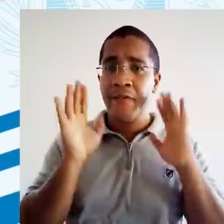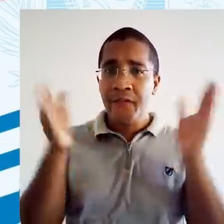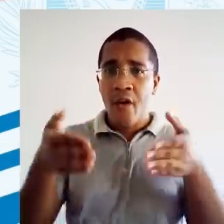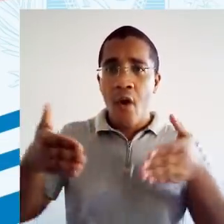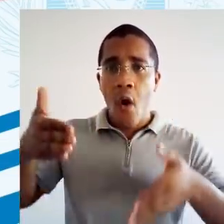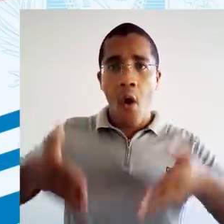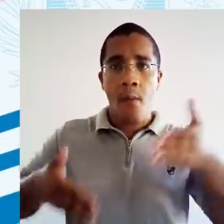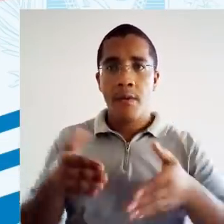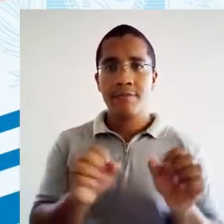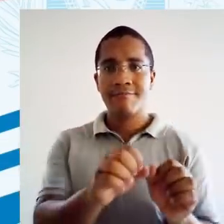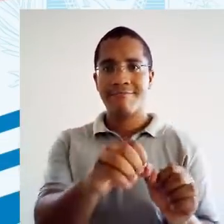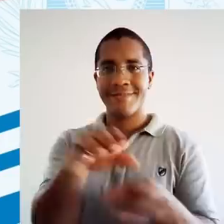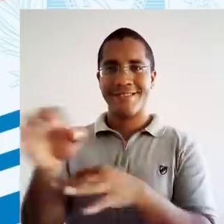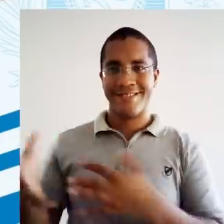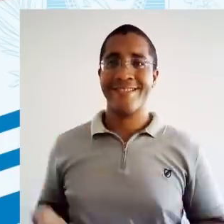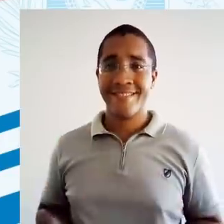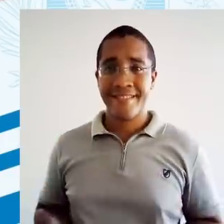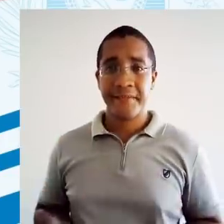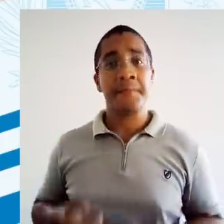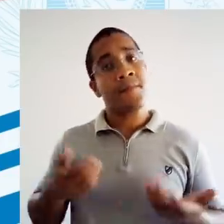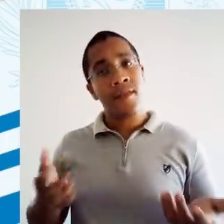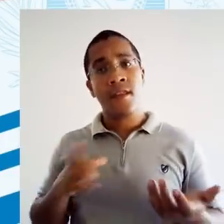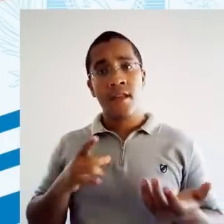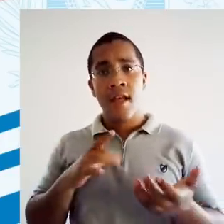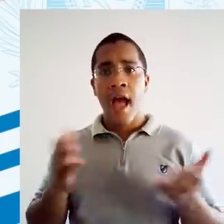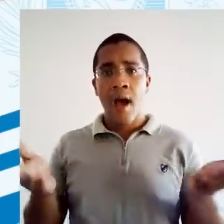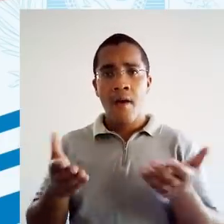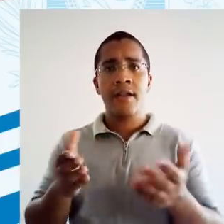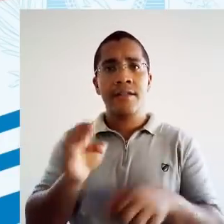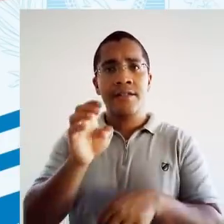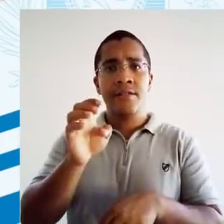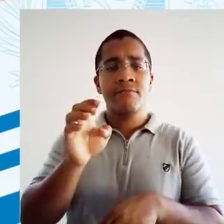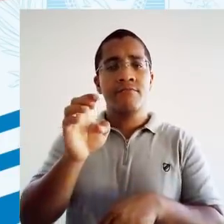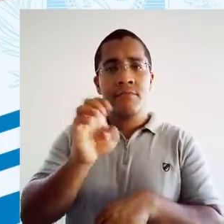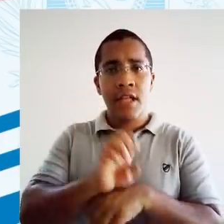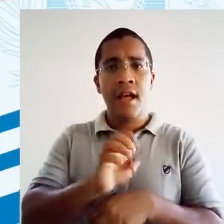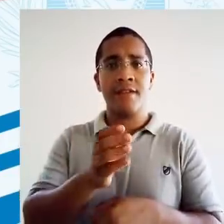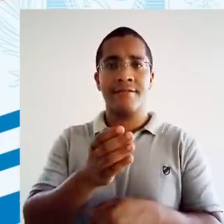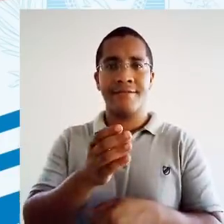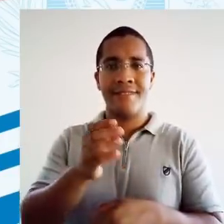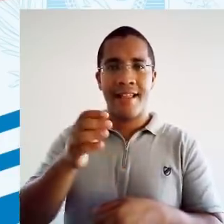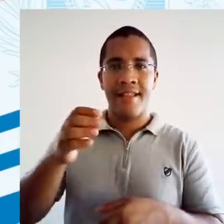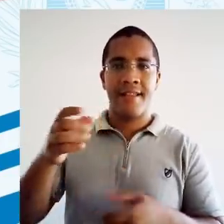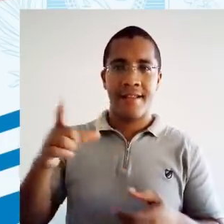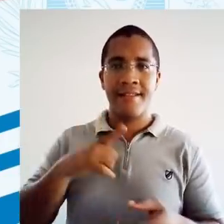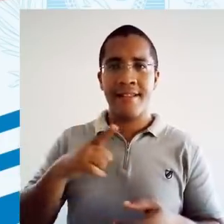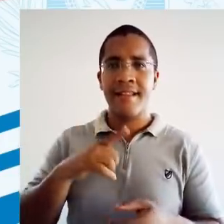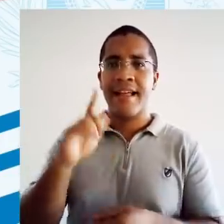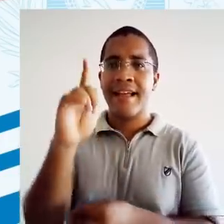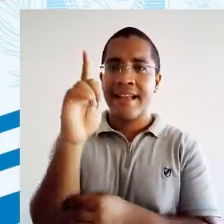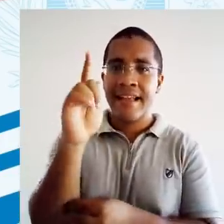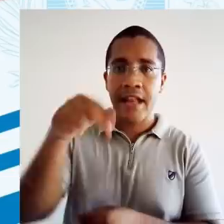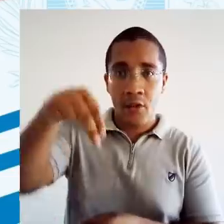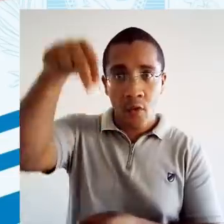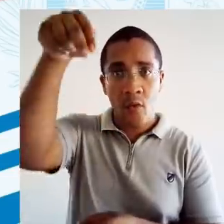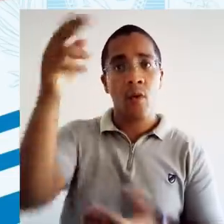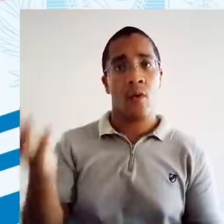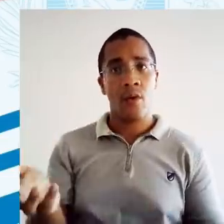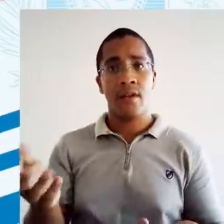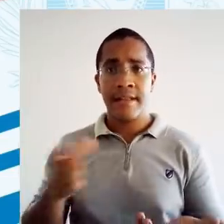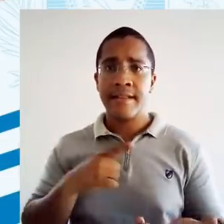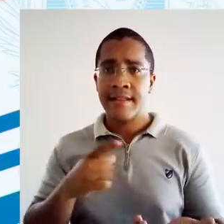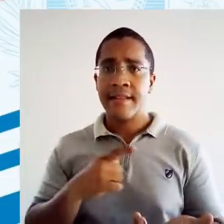robótica educacional. E através disso, no nosso estado, na nossa regional, na Metronorte, a gente